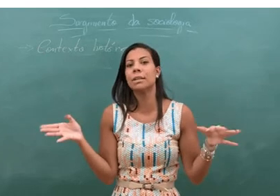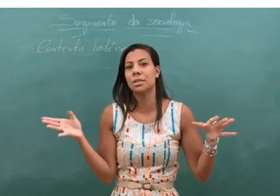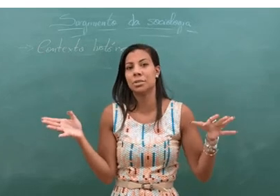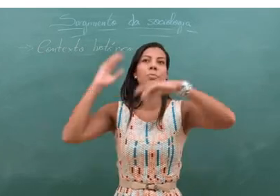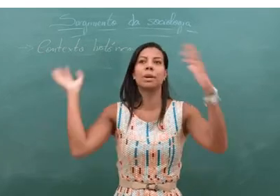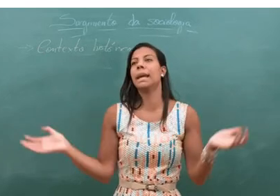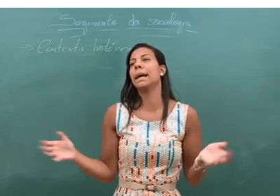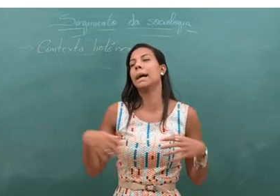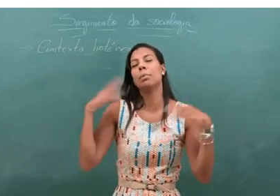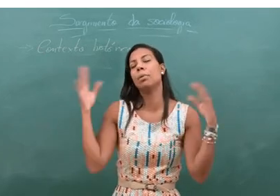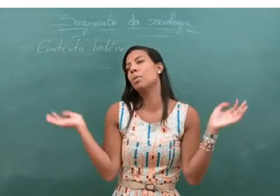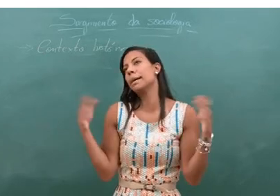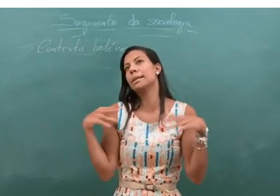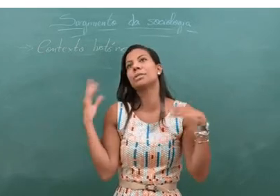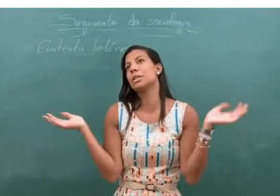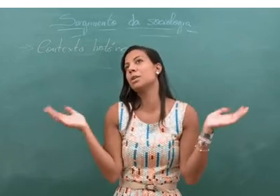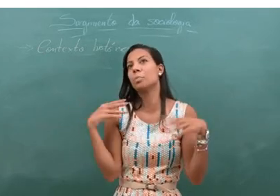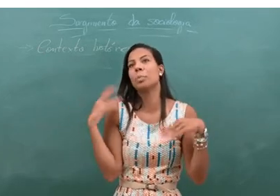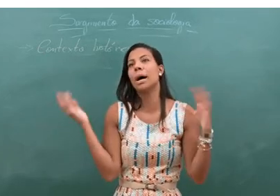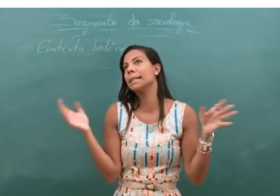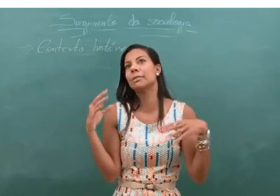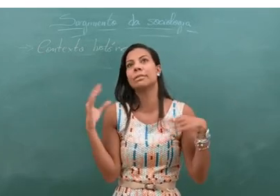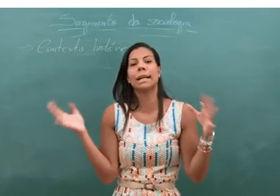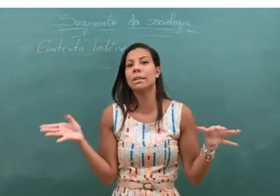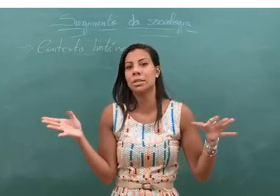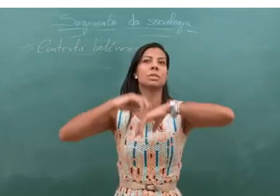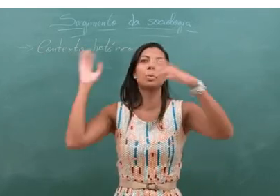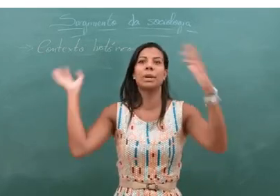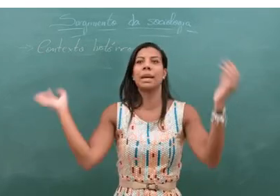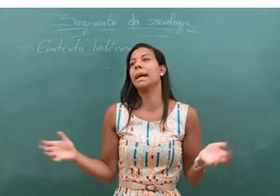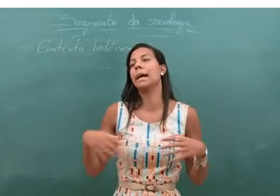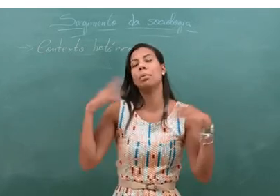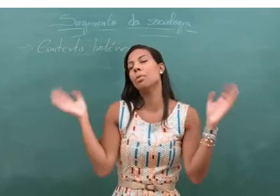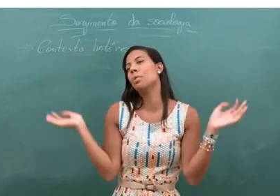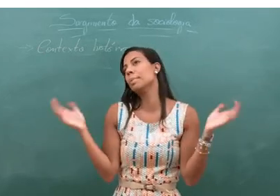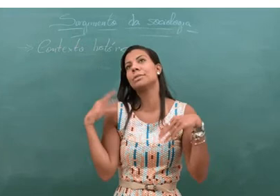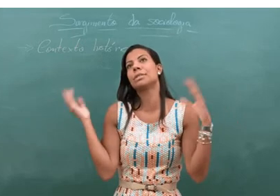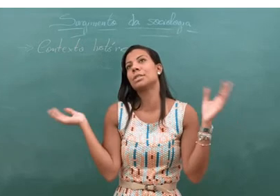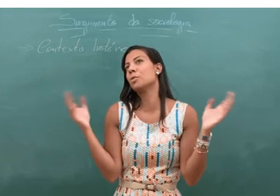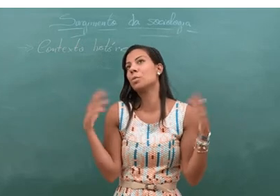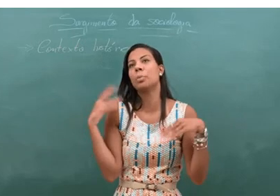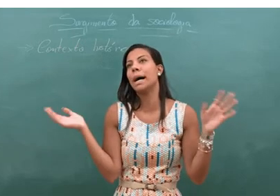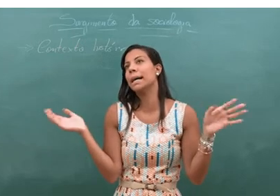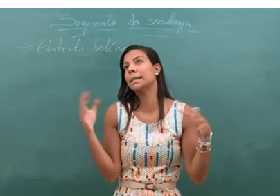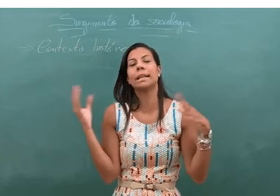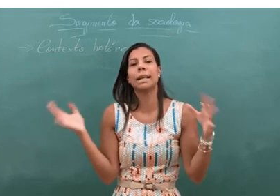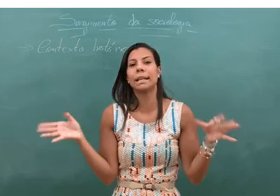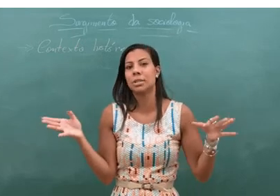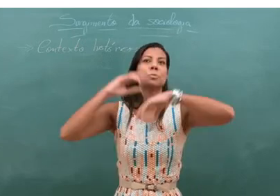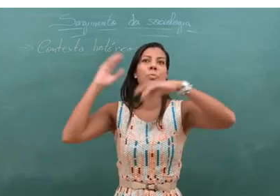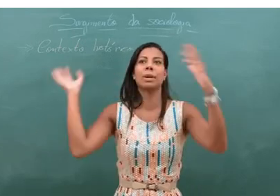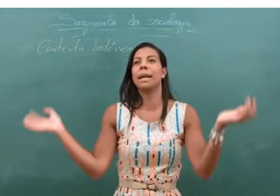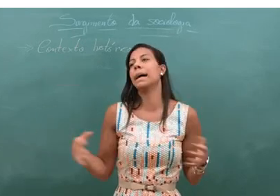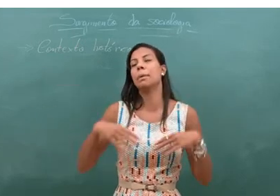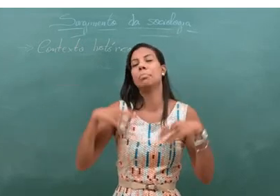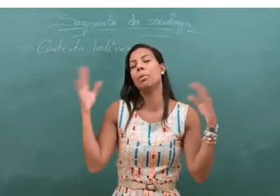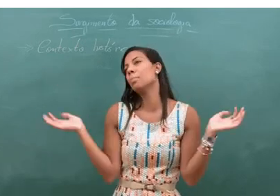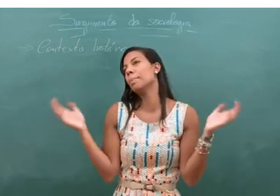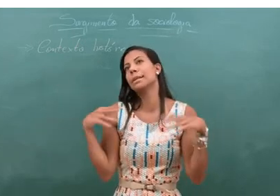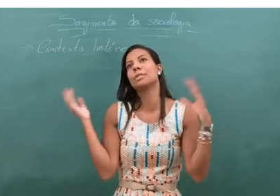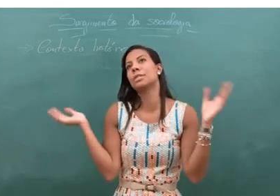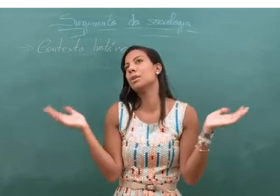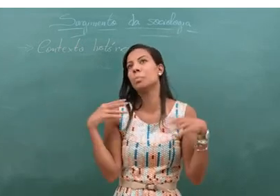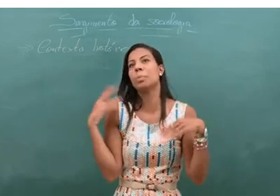utilizar palavras, o que eu vou utilizar? Então, olha lá. Utiliza signos visuais, como por exemplo, o